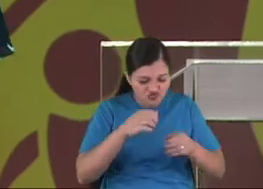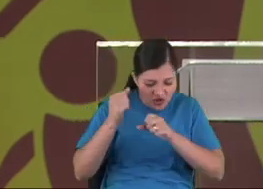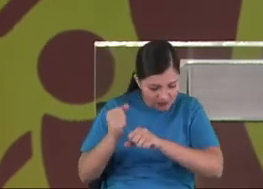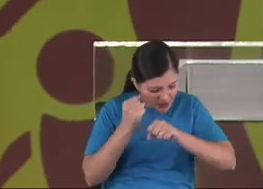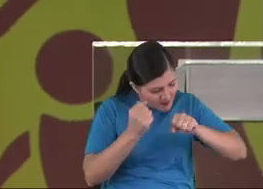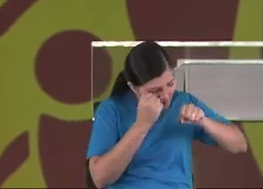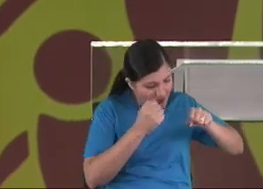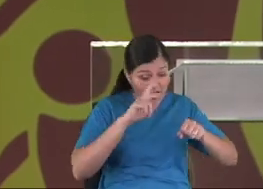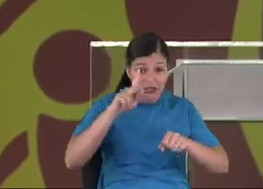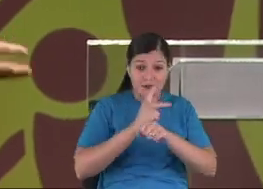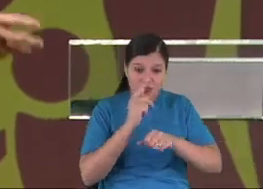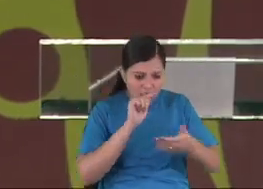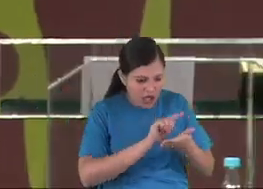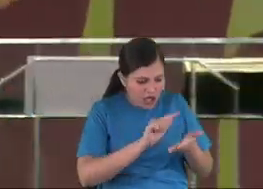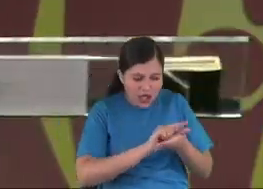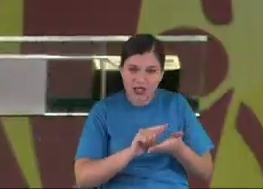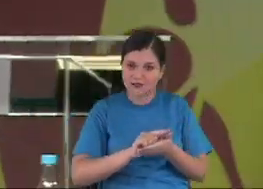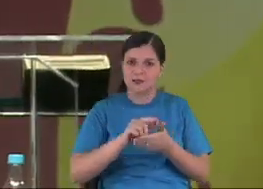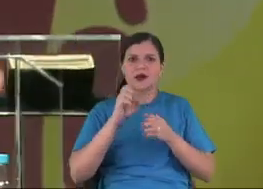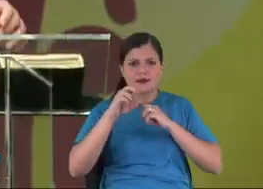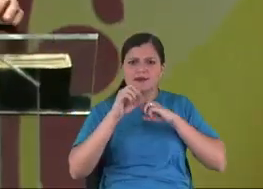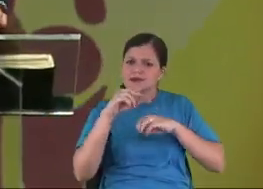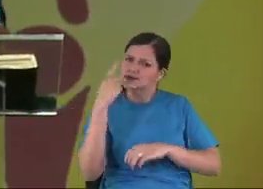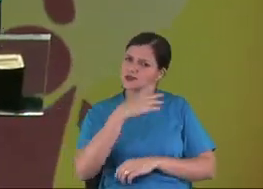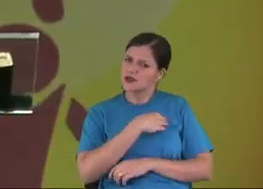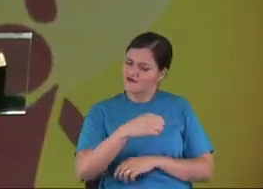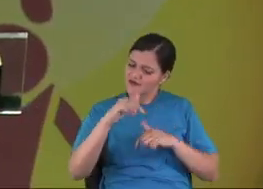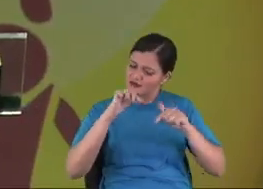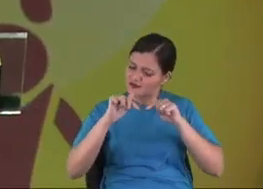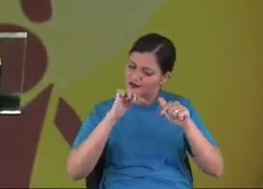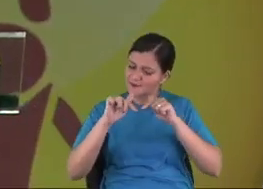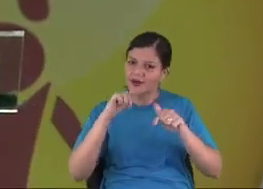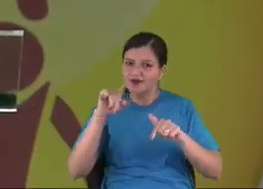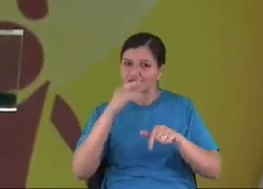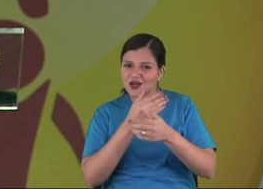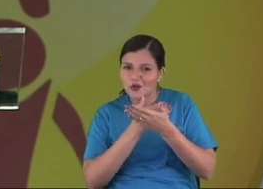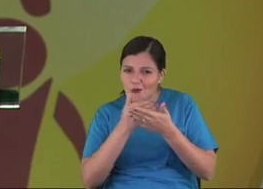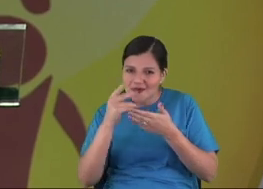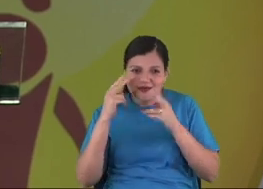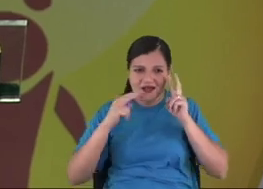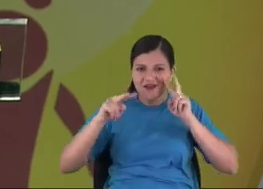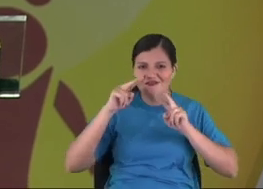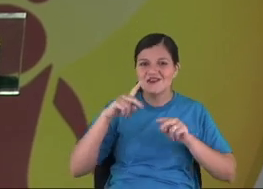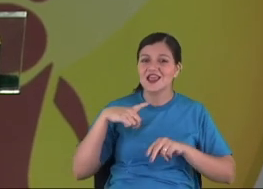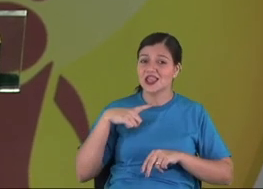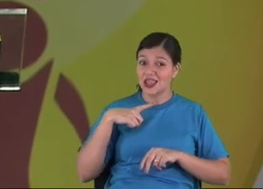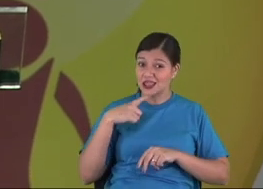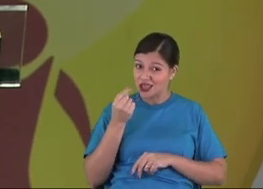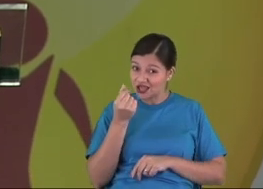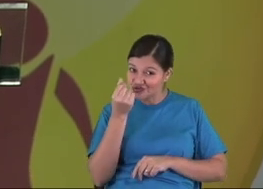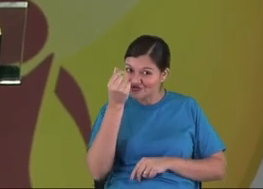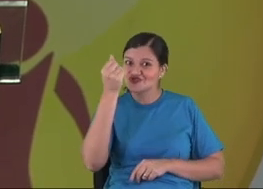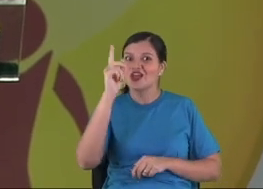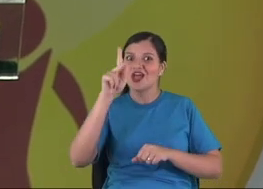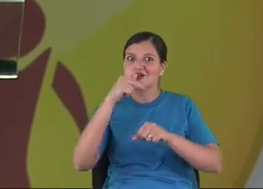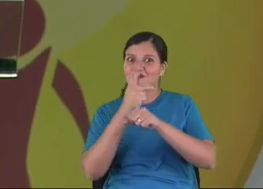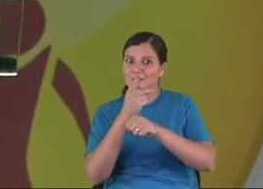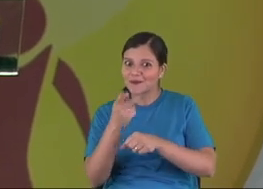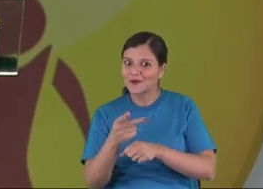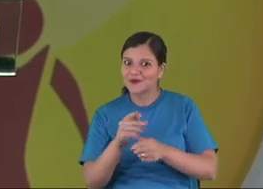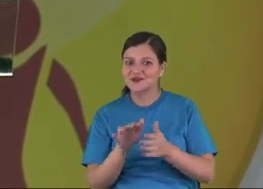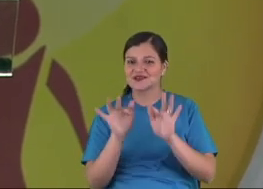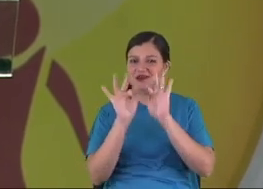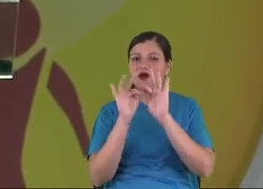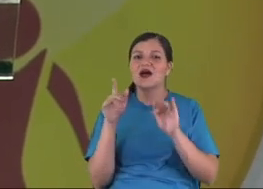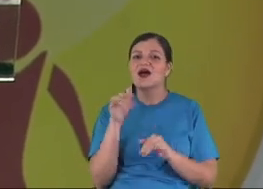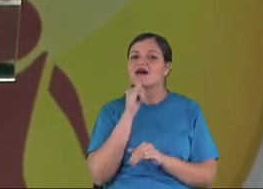pessoal. Ensine o seu filho a trabalhar. E quando ele começar a ver que tem recompensa por dinheiro, né? Uma família que estava